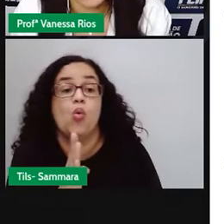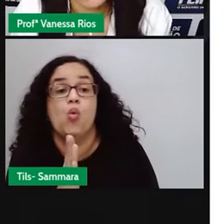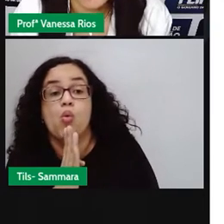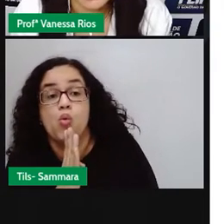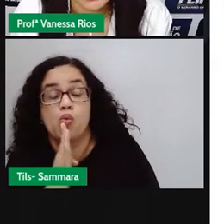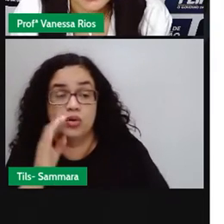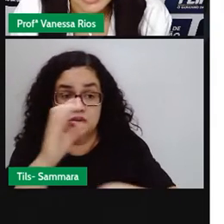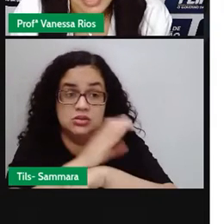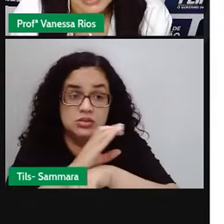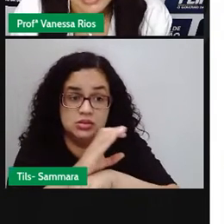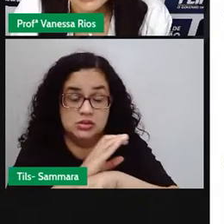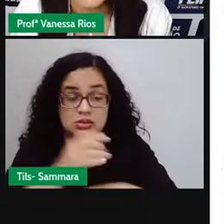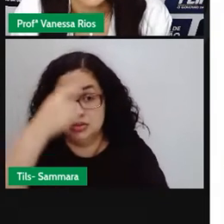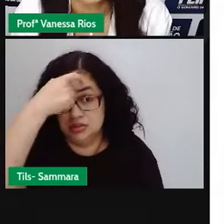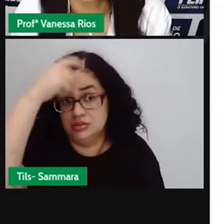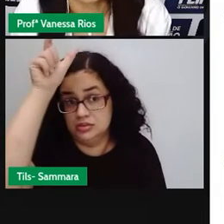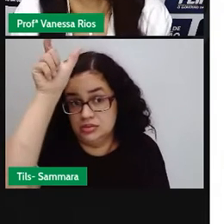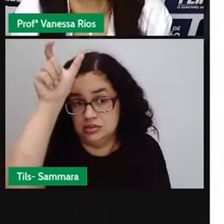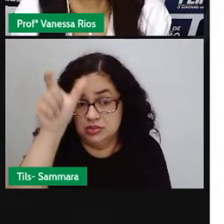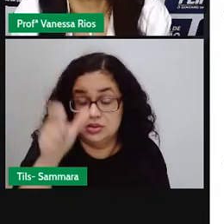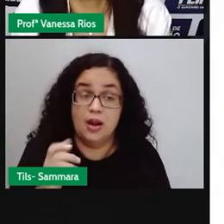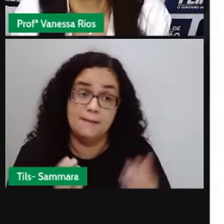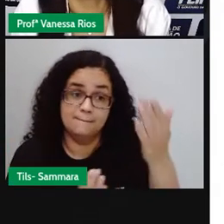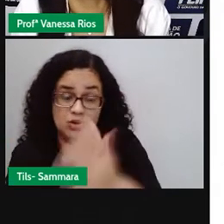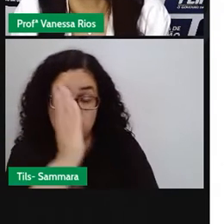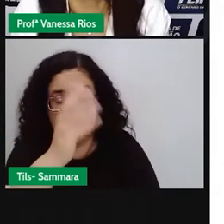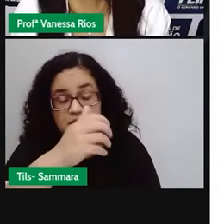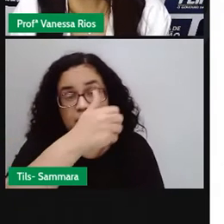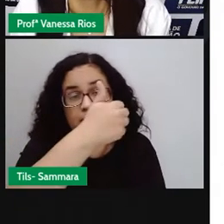como Constituição Cidadã, aprovada em